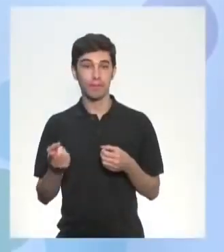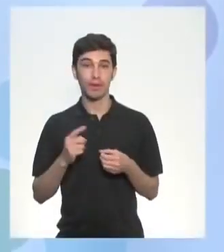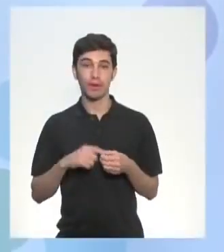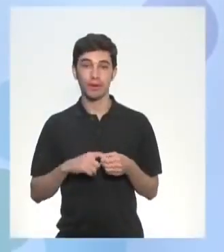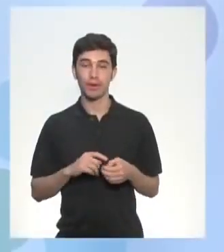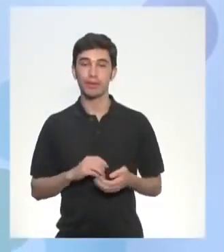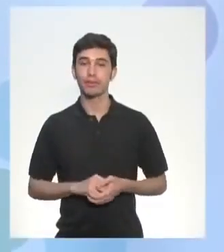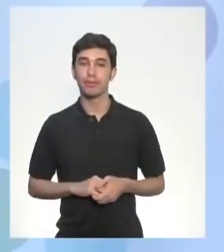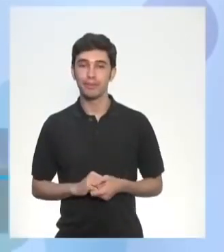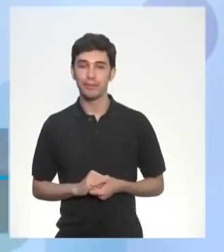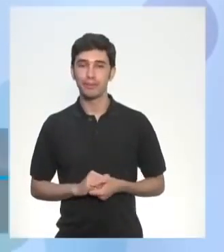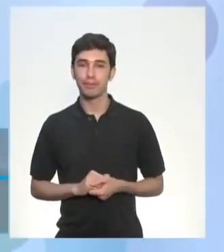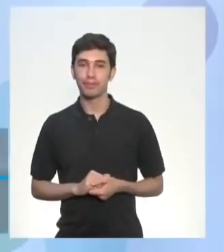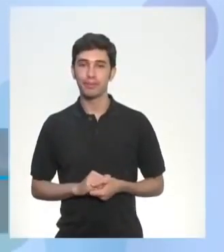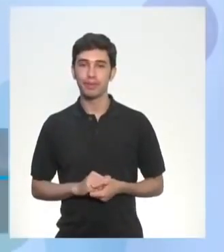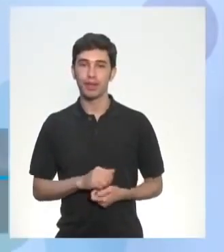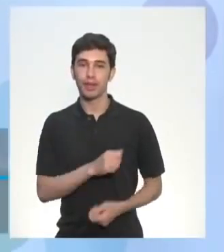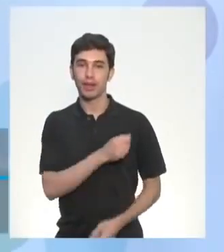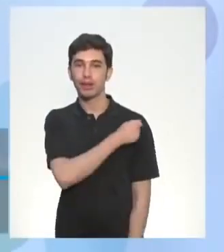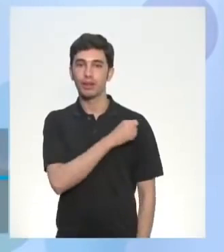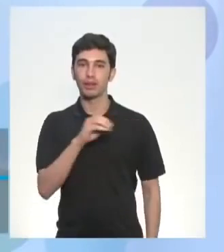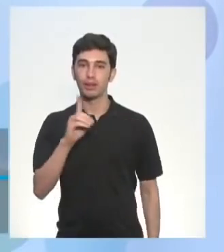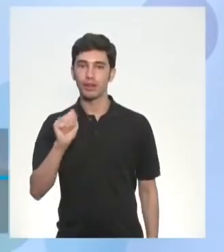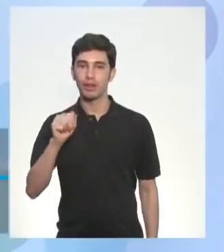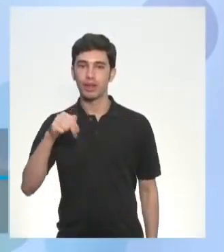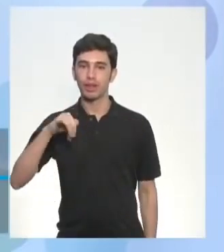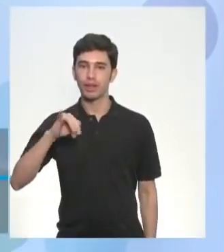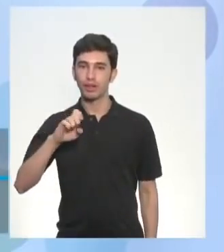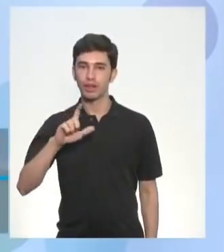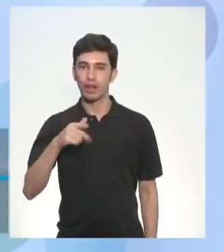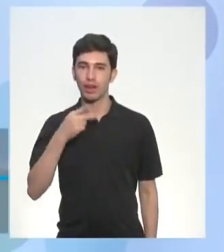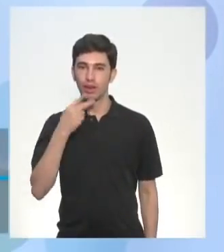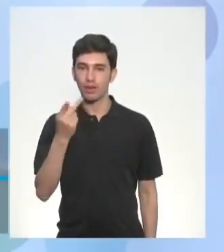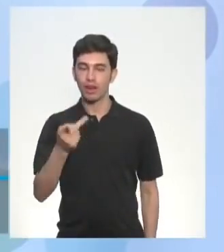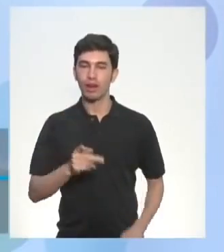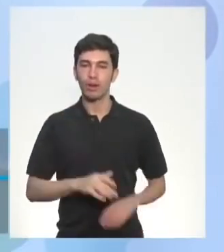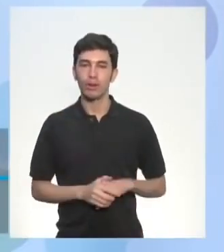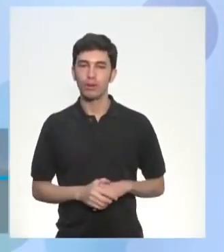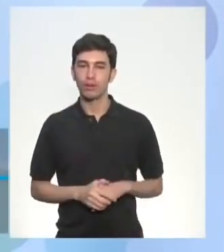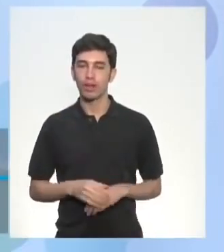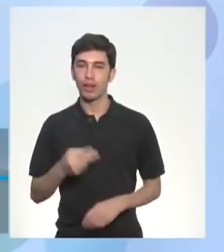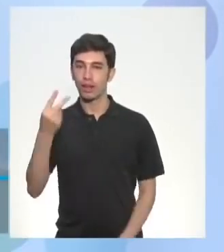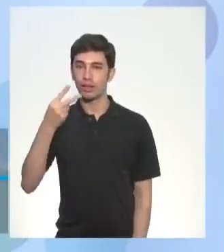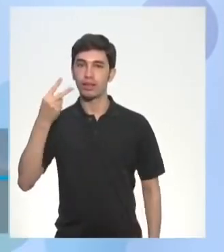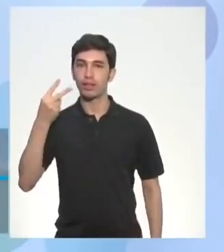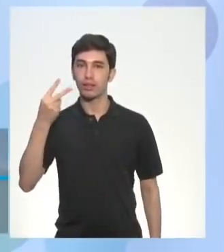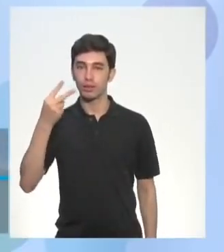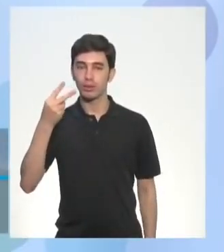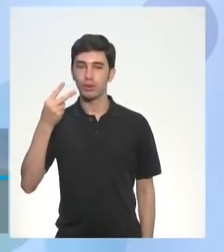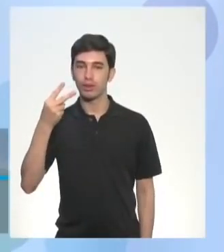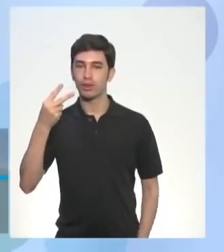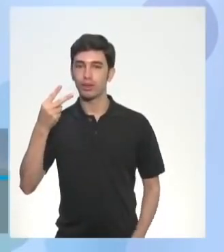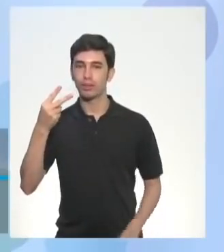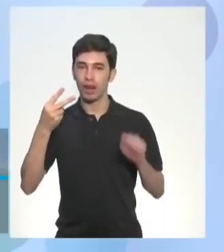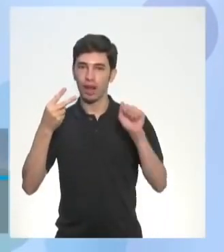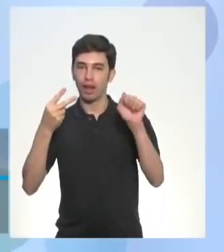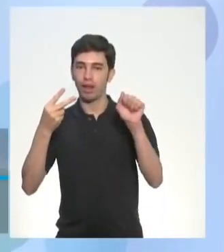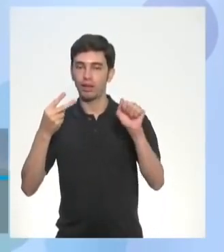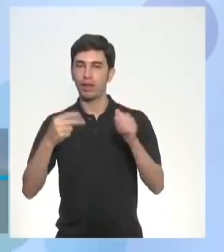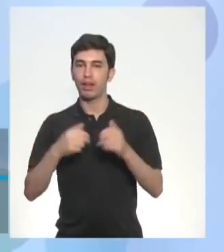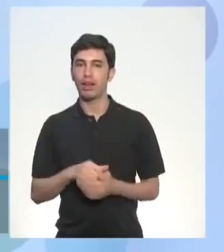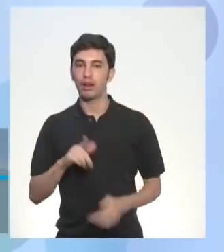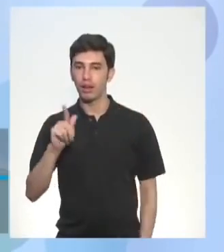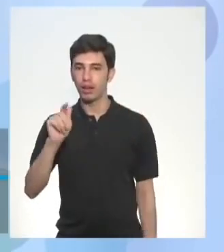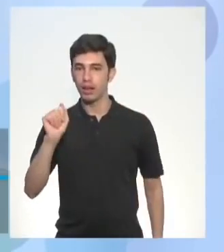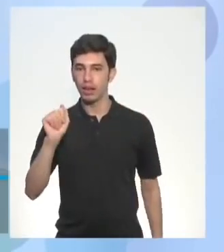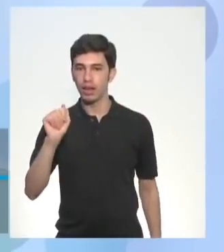Vamos lá. Ó, o aluno Daniel, do professor Marcelo, diz assim, a segunda. Agora, a